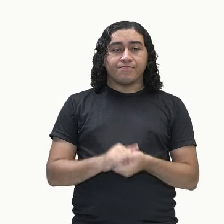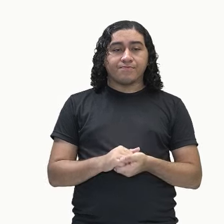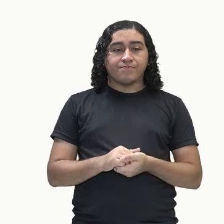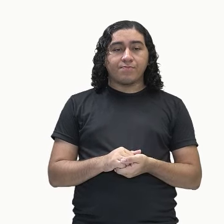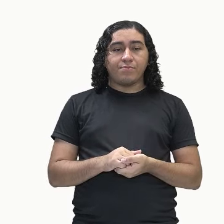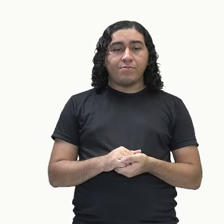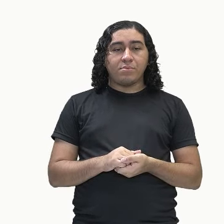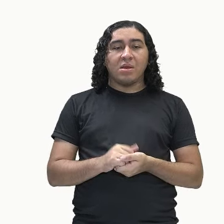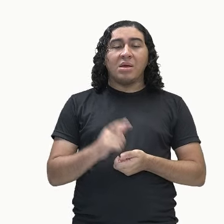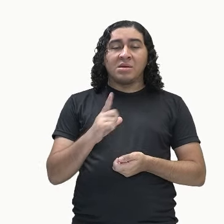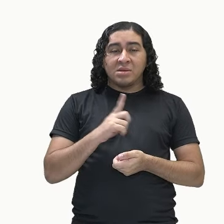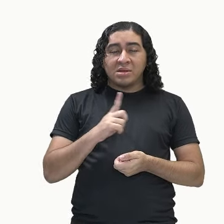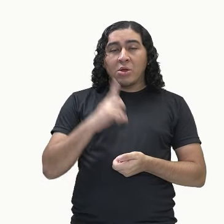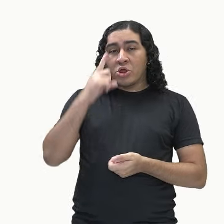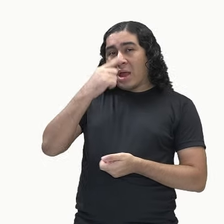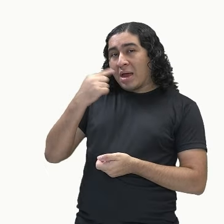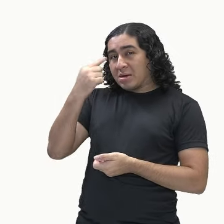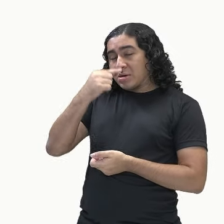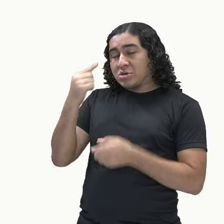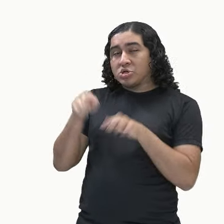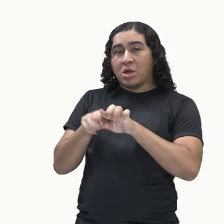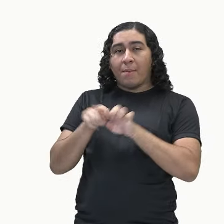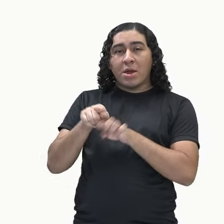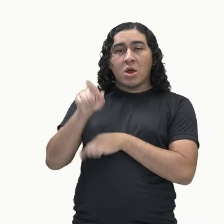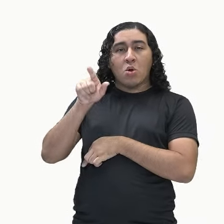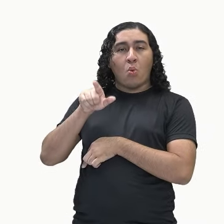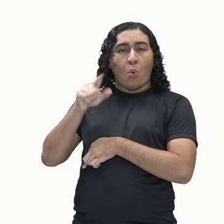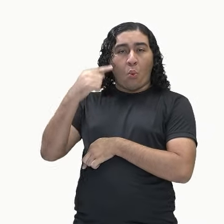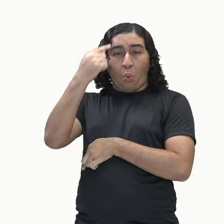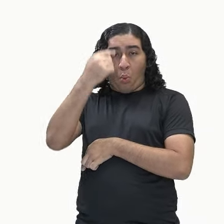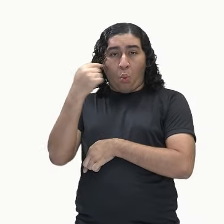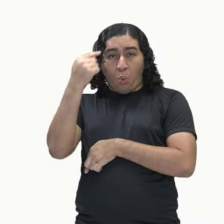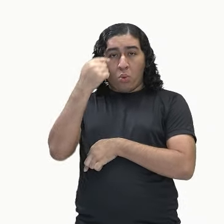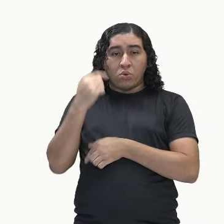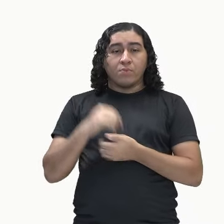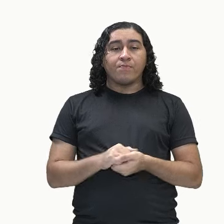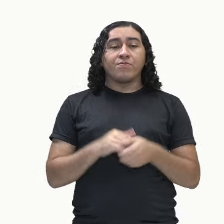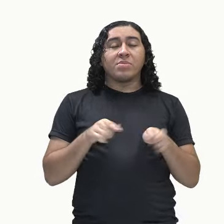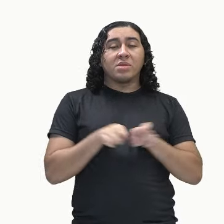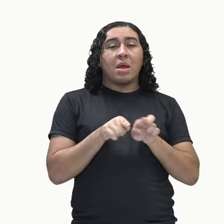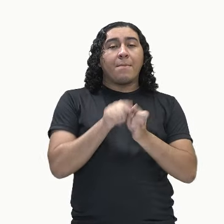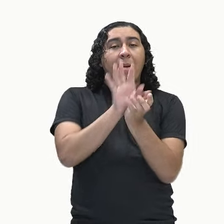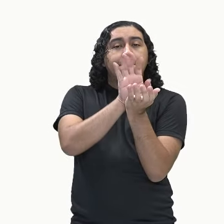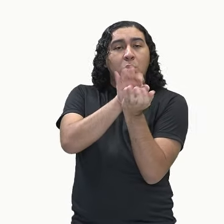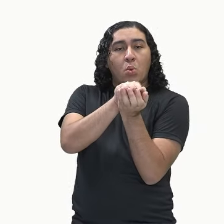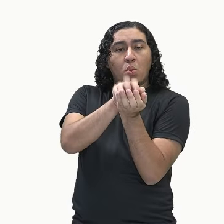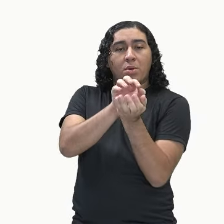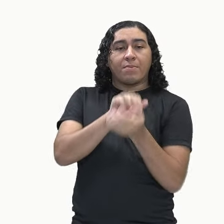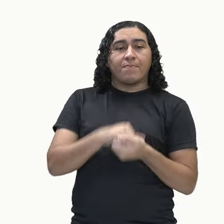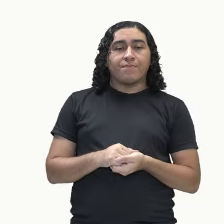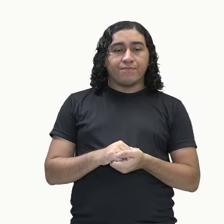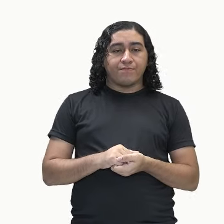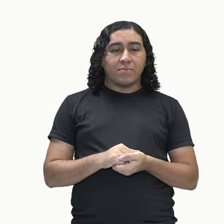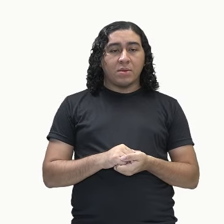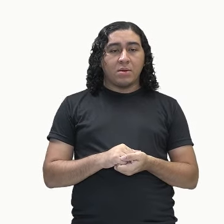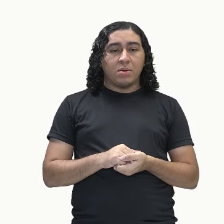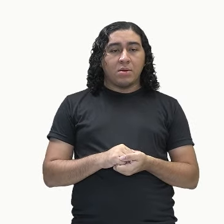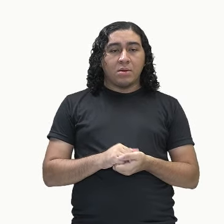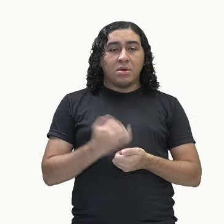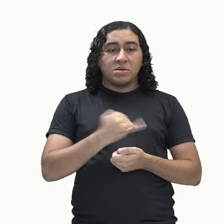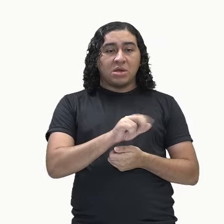aqui a narina, o olho desse tubarão e a região da boca, Quando a gente fala de ventral, a gente